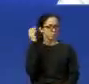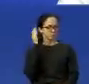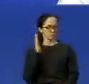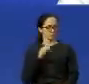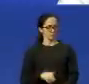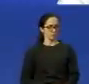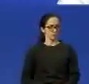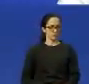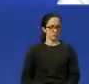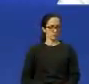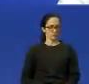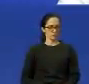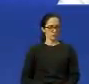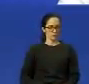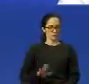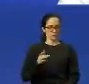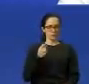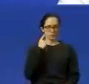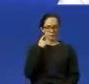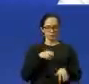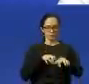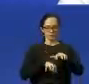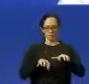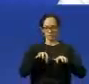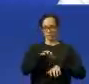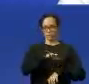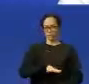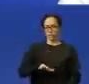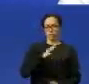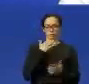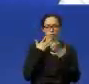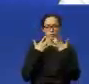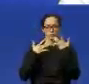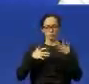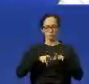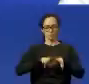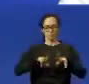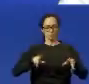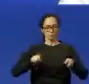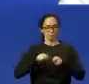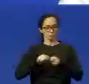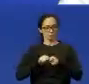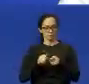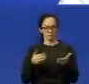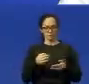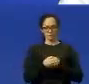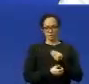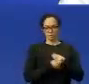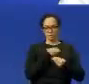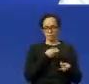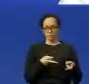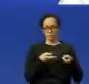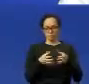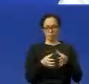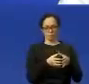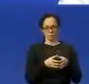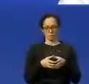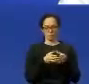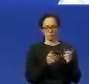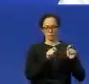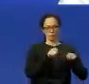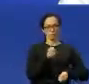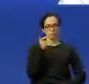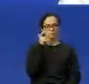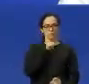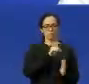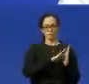branco, e de maneira que as regiões vizinhas tenham cores diferentes. E pergunta de quantas maneiras o comitê organizador poderia pintar